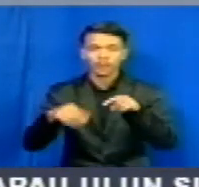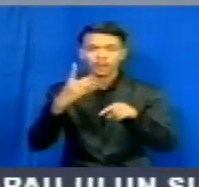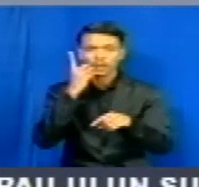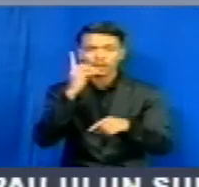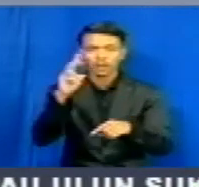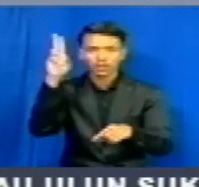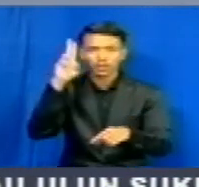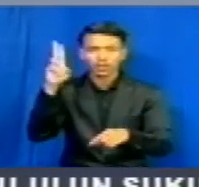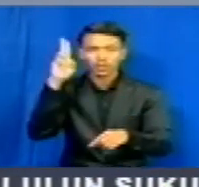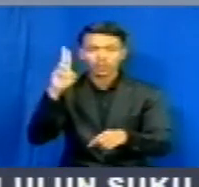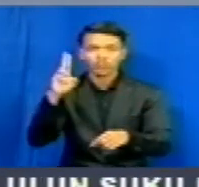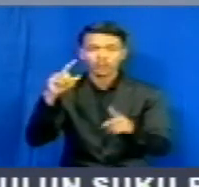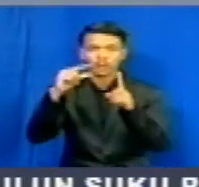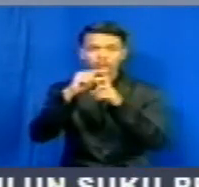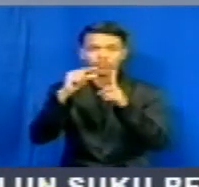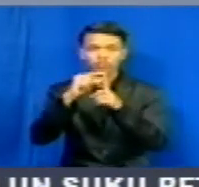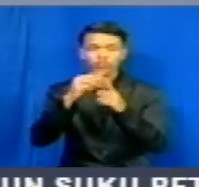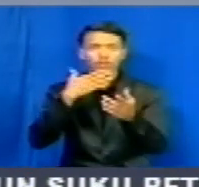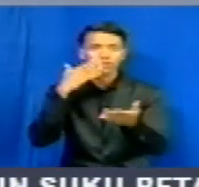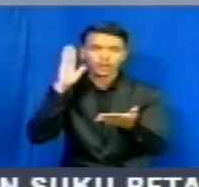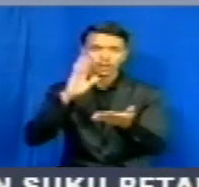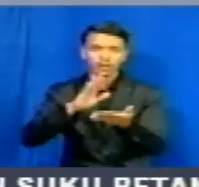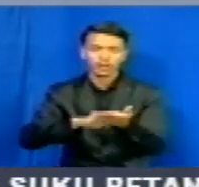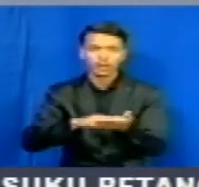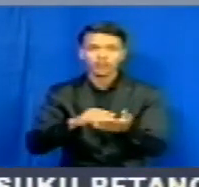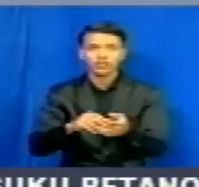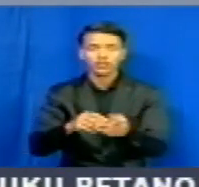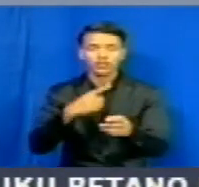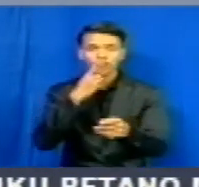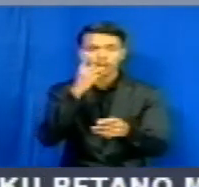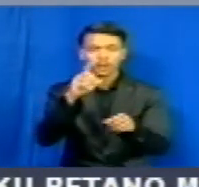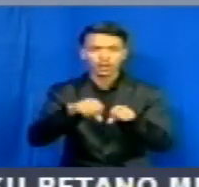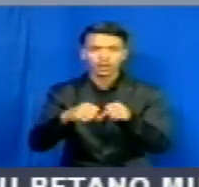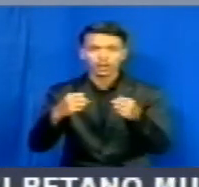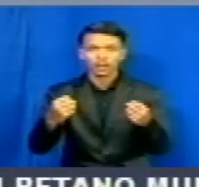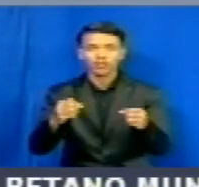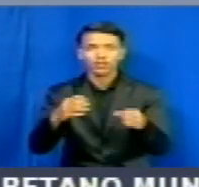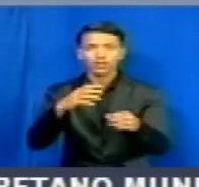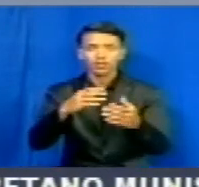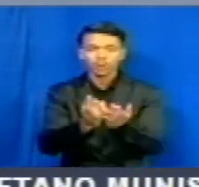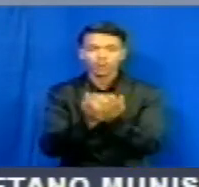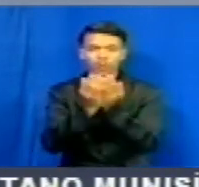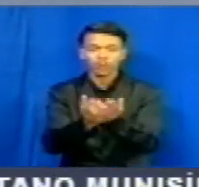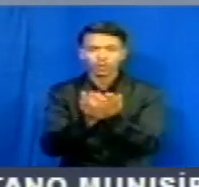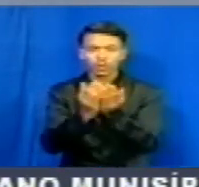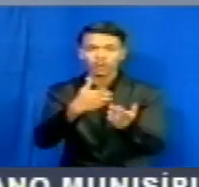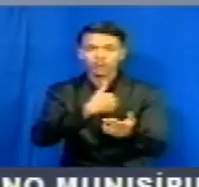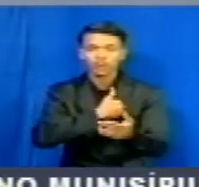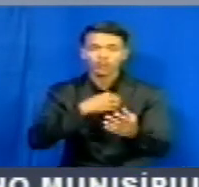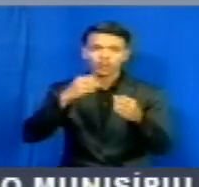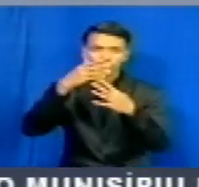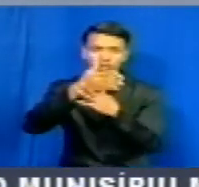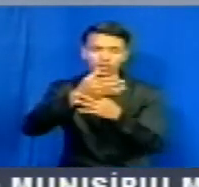usa termo nebe la pentin, balu di en sukata. Rone si dauk tamatas, si dauk usa en sama ita di anona